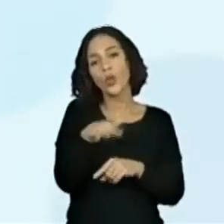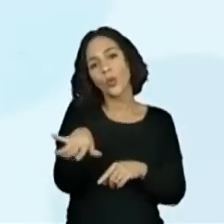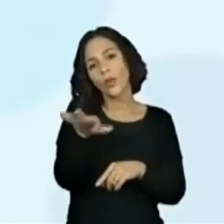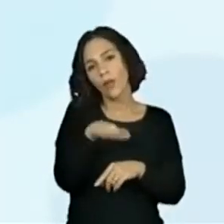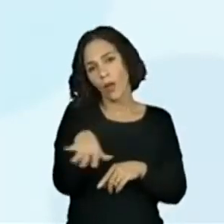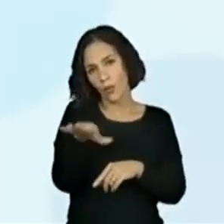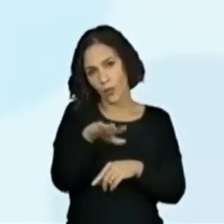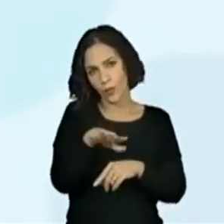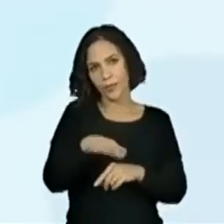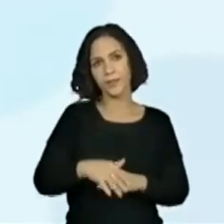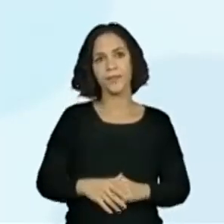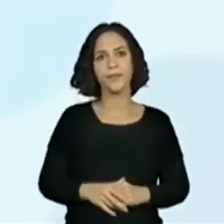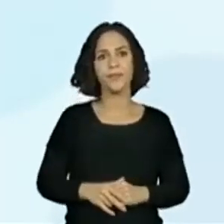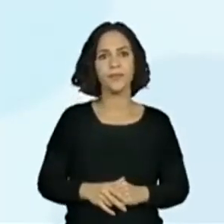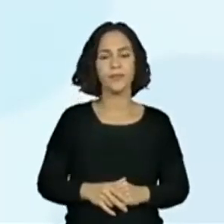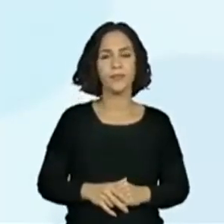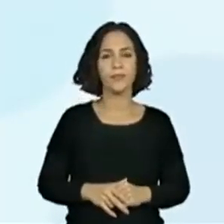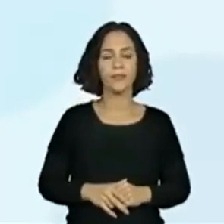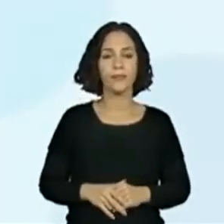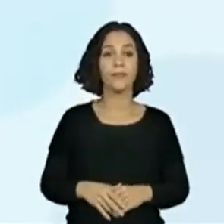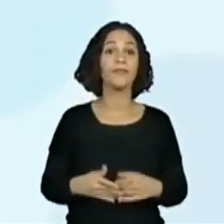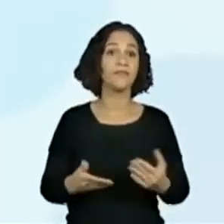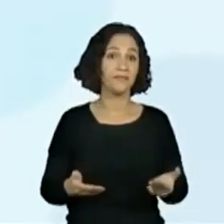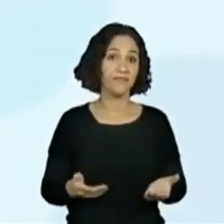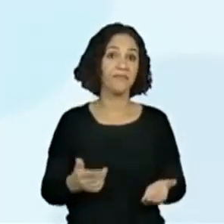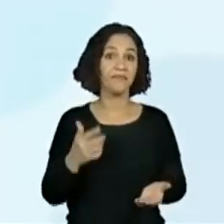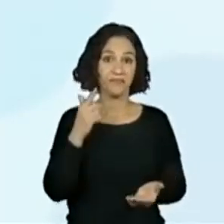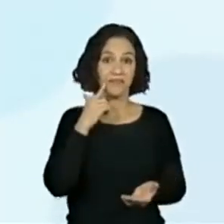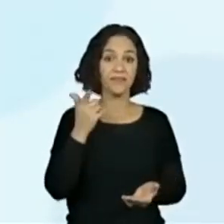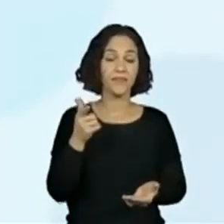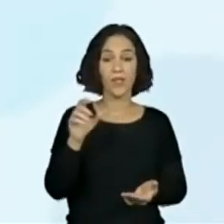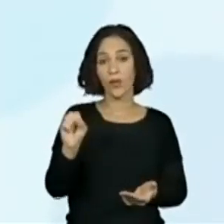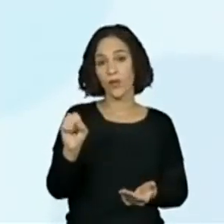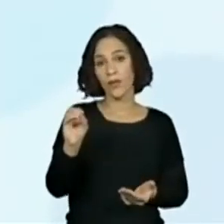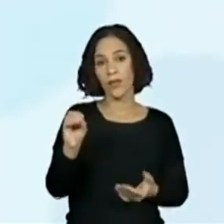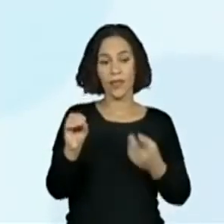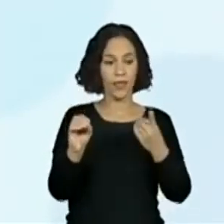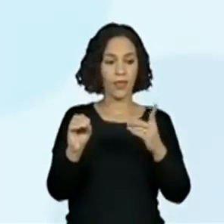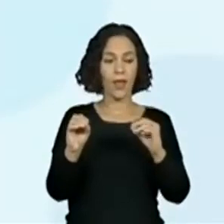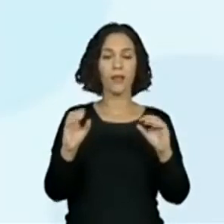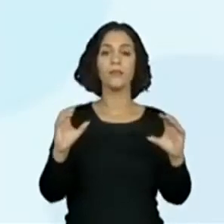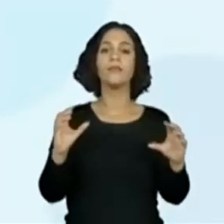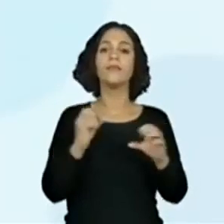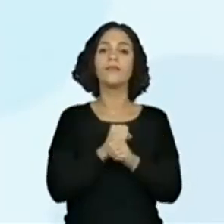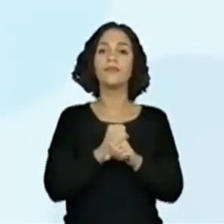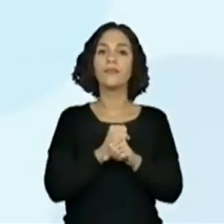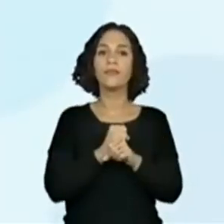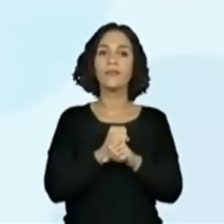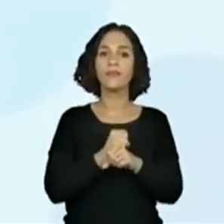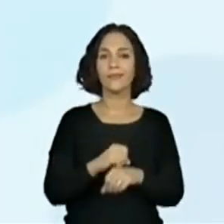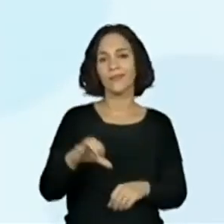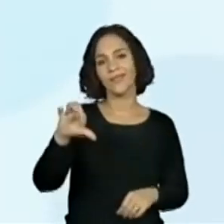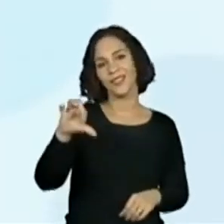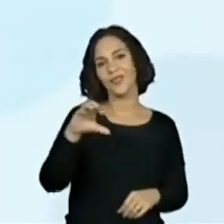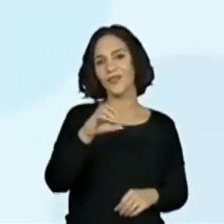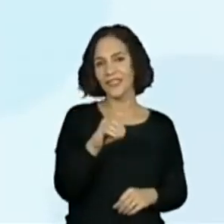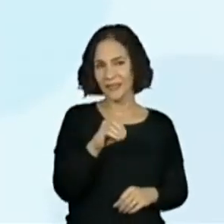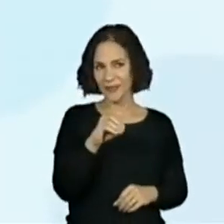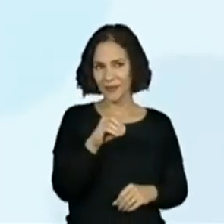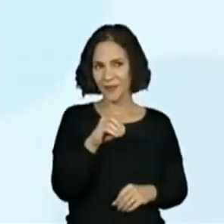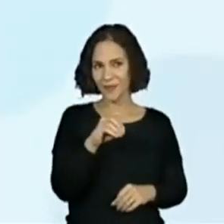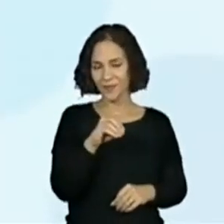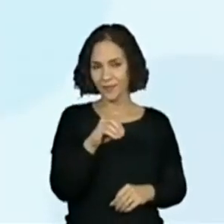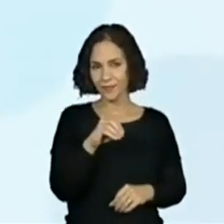tem. Poxa vida. Olha lá, só. 80 mais 10. Vou pôr aqui embaixo. 9. E aqui vai dar zero.